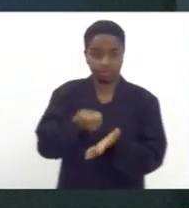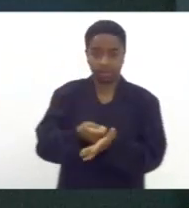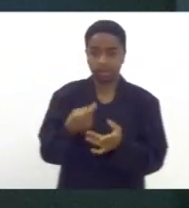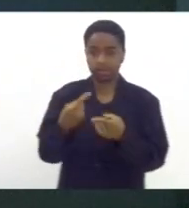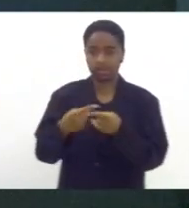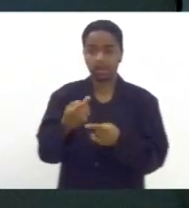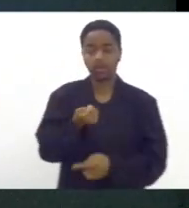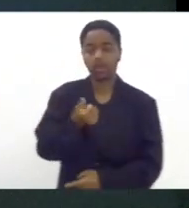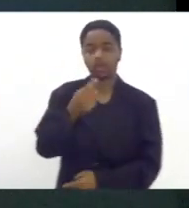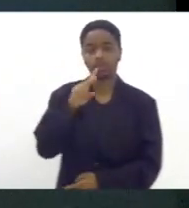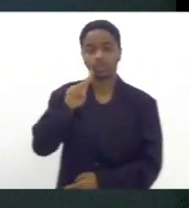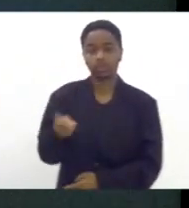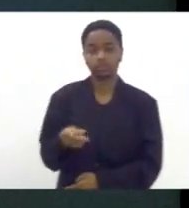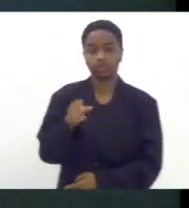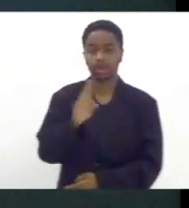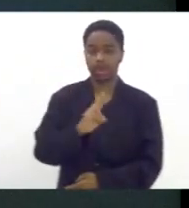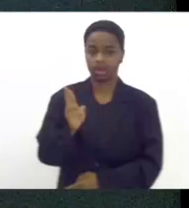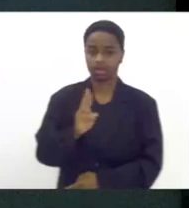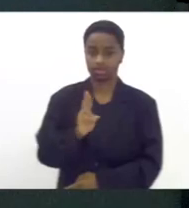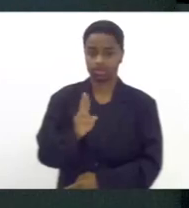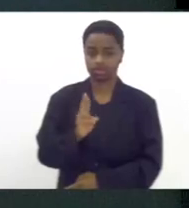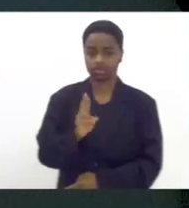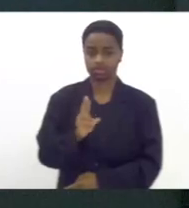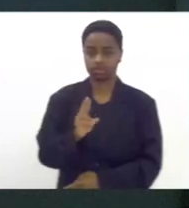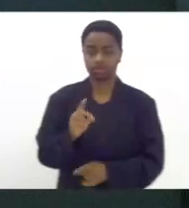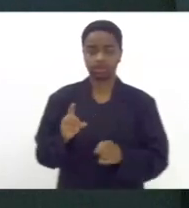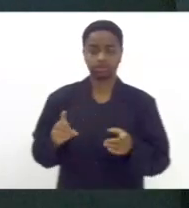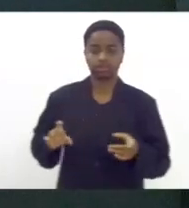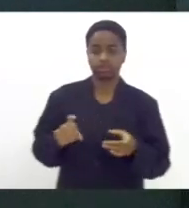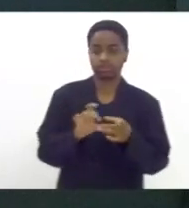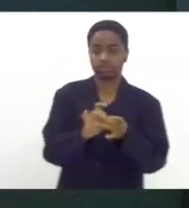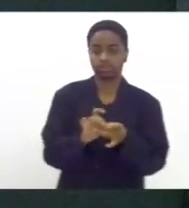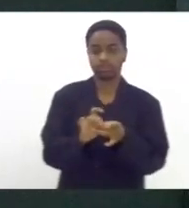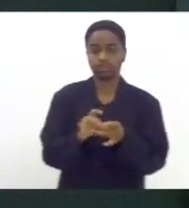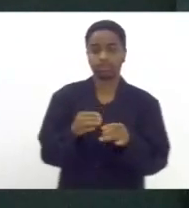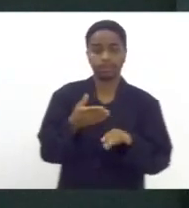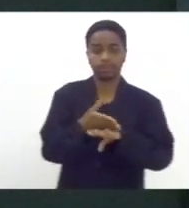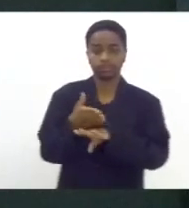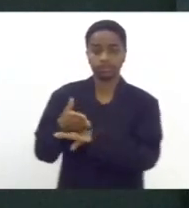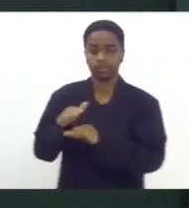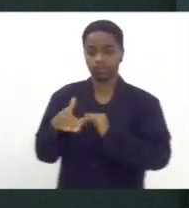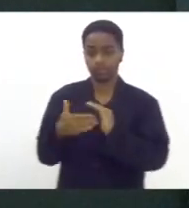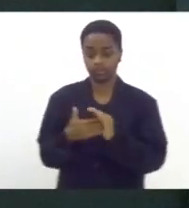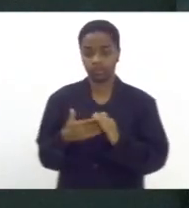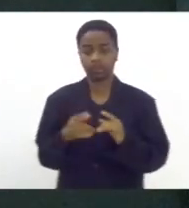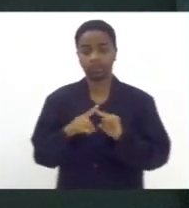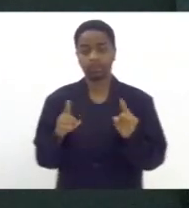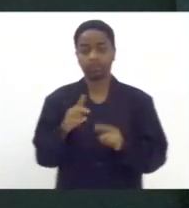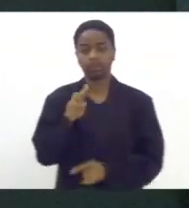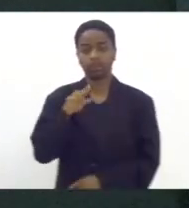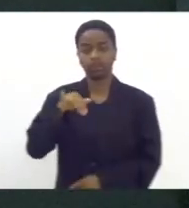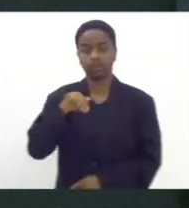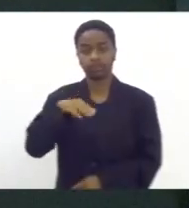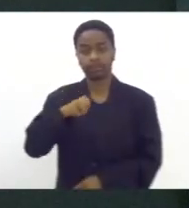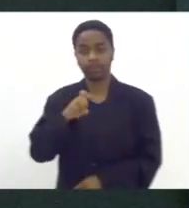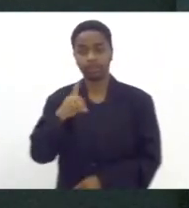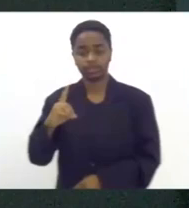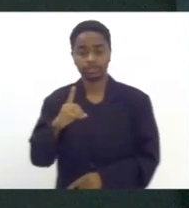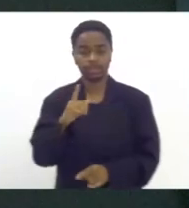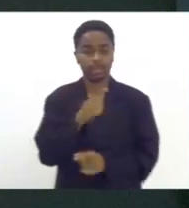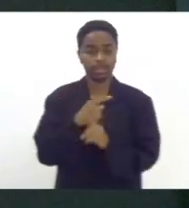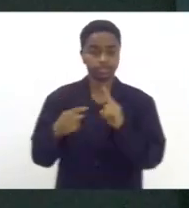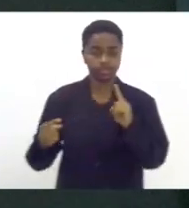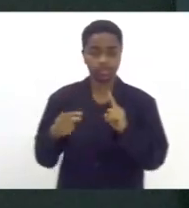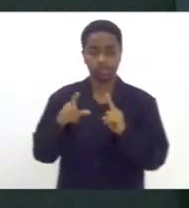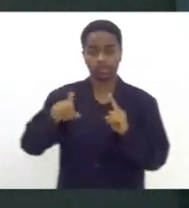de quase R 2000 com coparticipação em tudo desde que a Unimed cancelou o plano de saúde